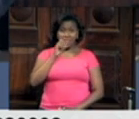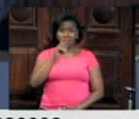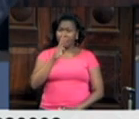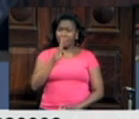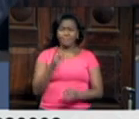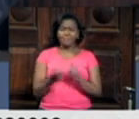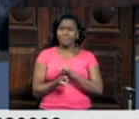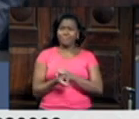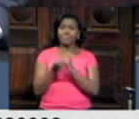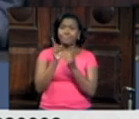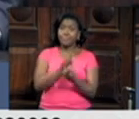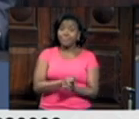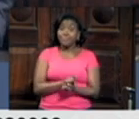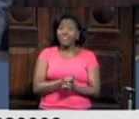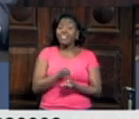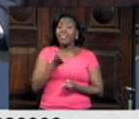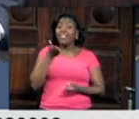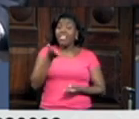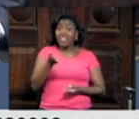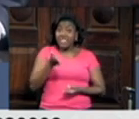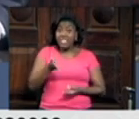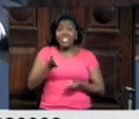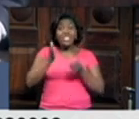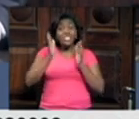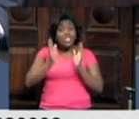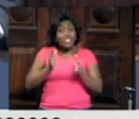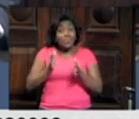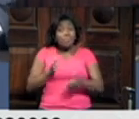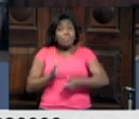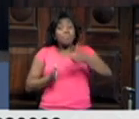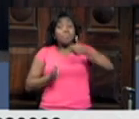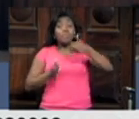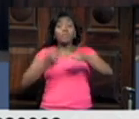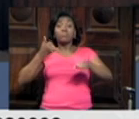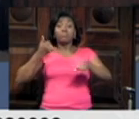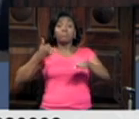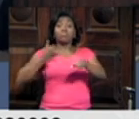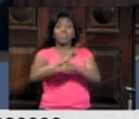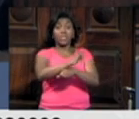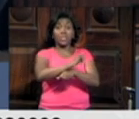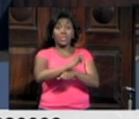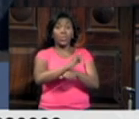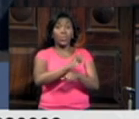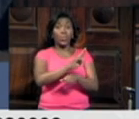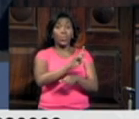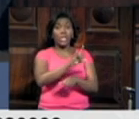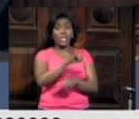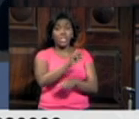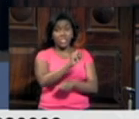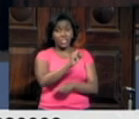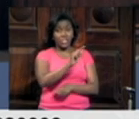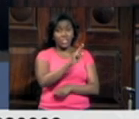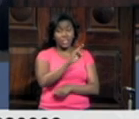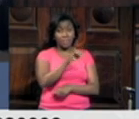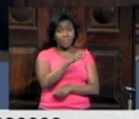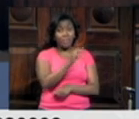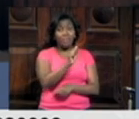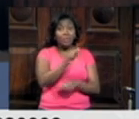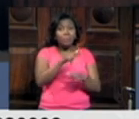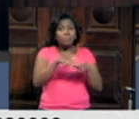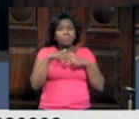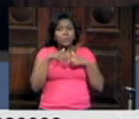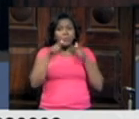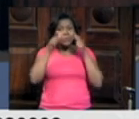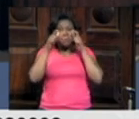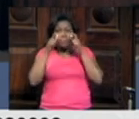contrário, ali já foi o primeiro ato de traição a Ulisses Guimarães, porque a ambição